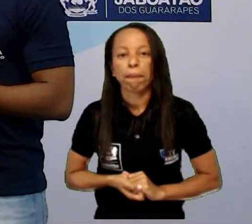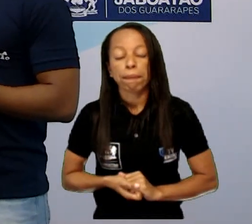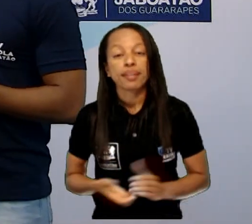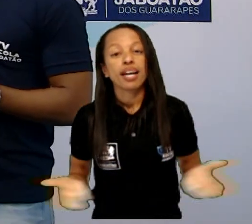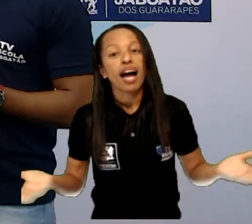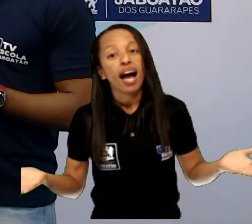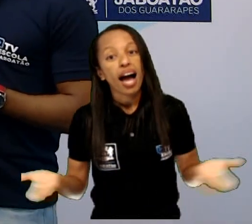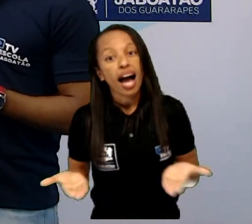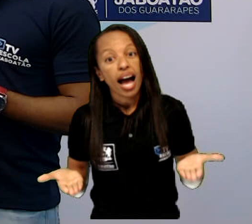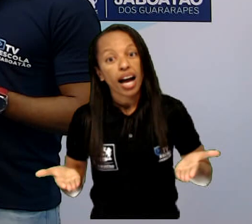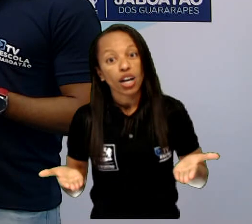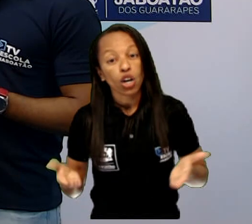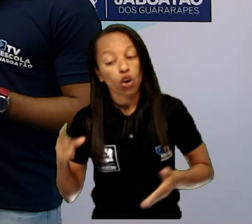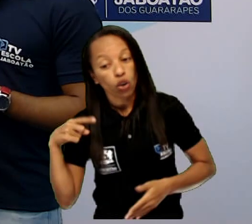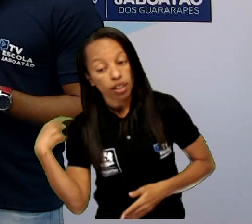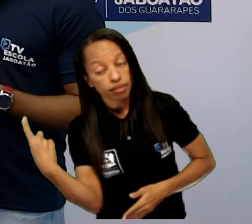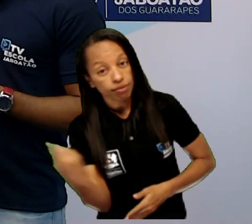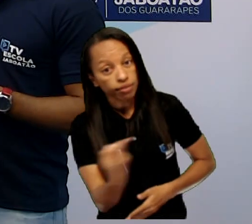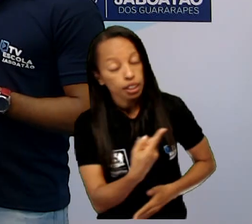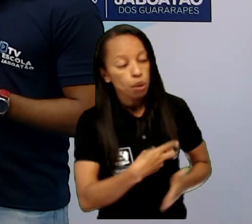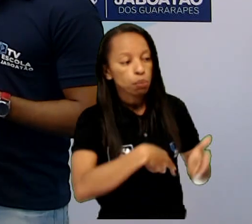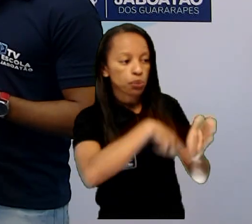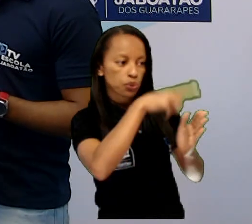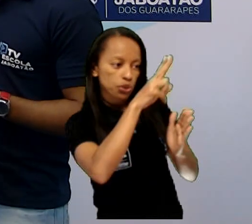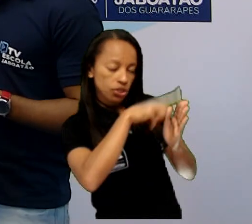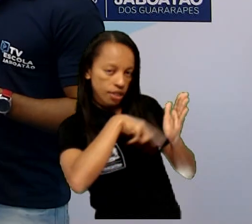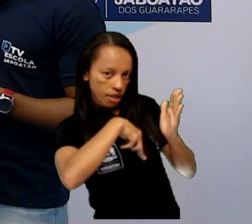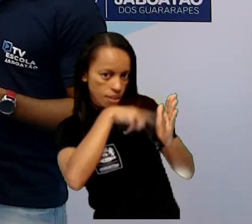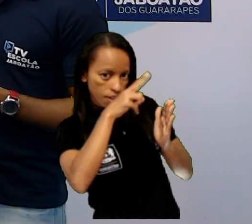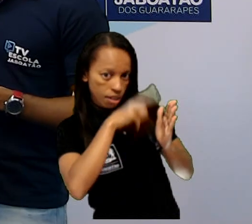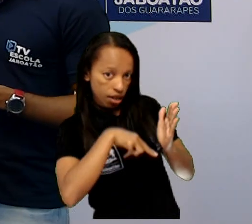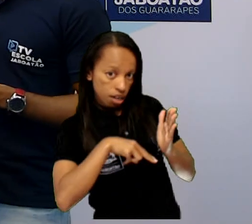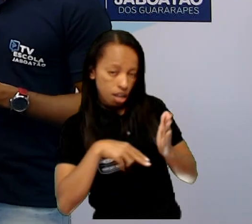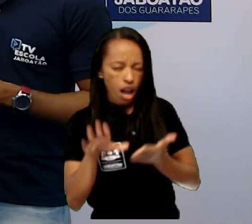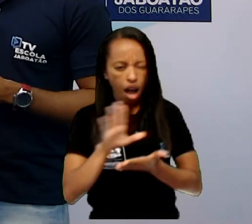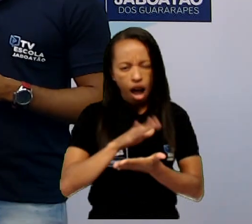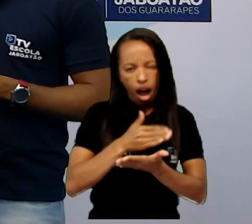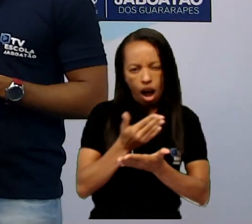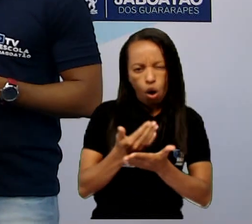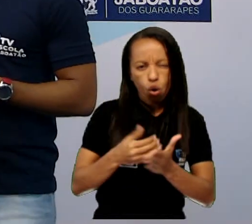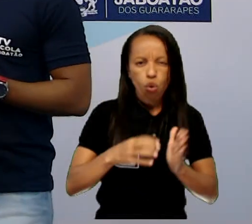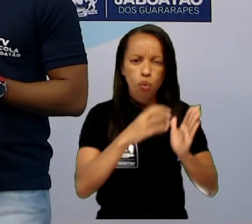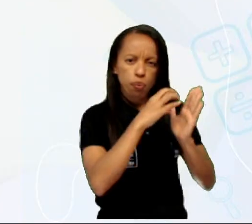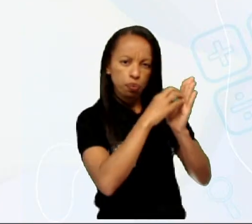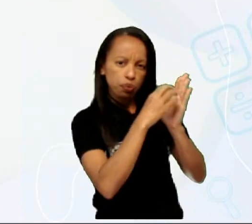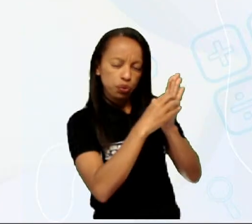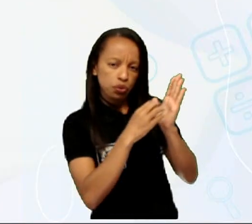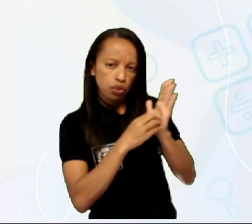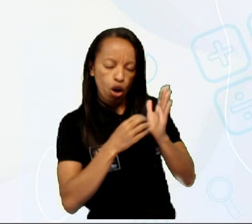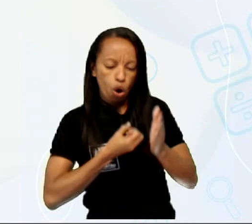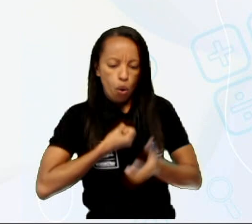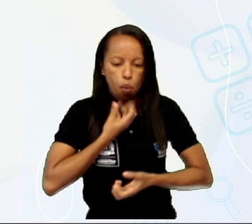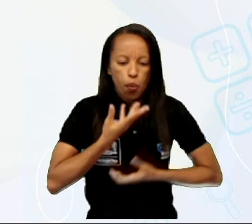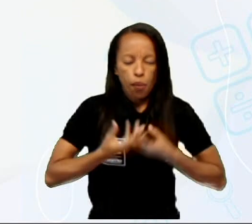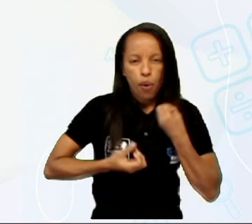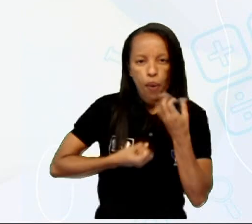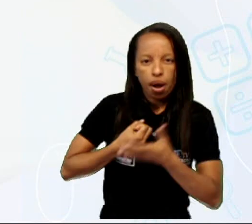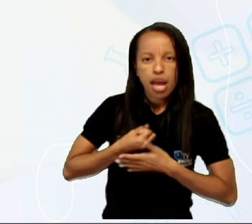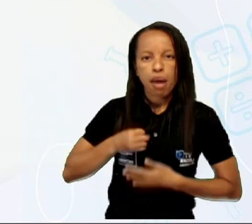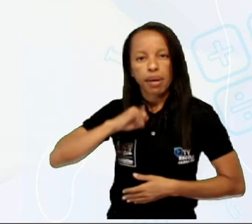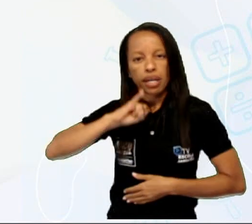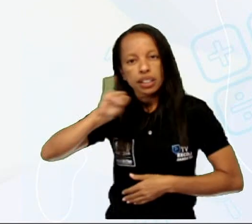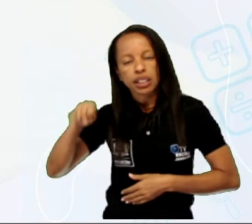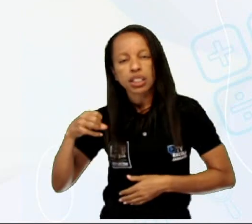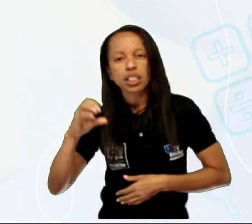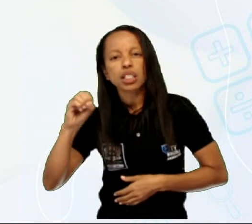gente vai ler algumas estrofes de As Proezas de João Grilo. João Grilo, esse texto é nada mais do que